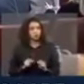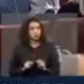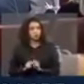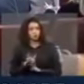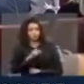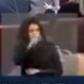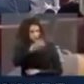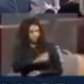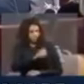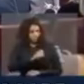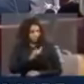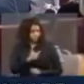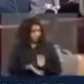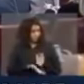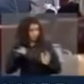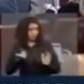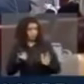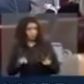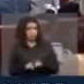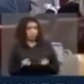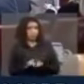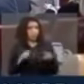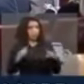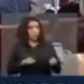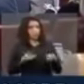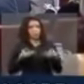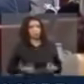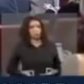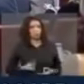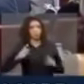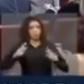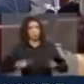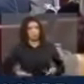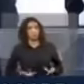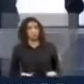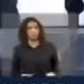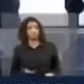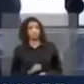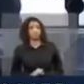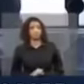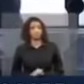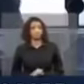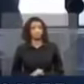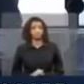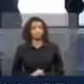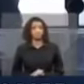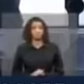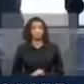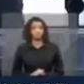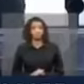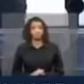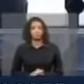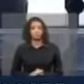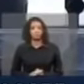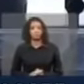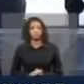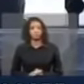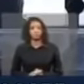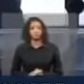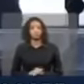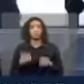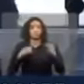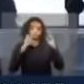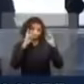vida e um insulto à dignidade da pessoa humana. Para nós, excelentíssima ministra relatora, data